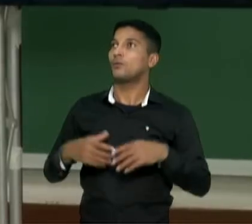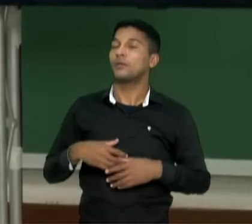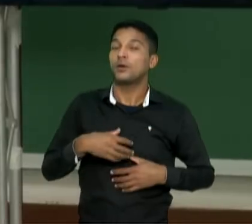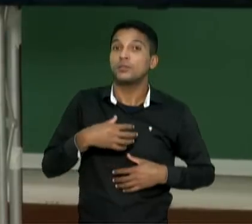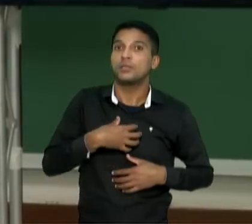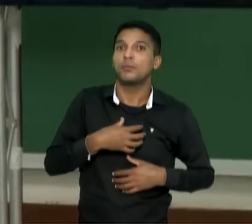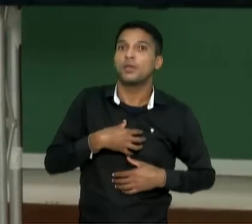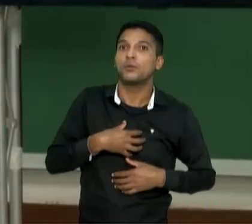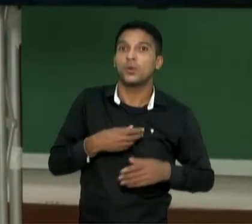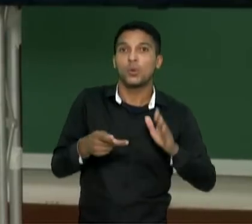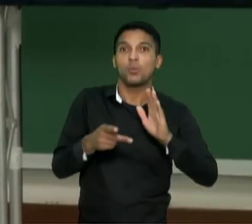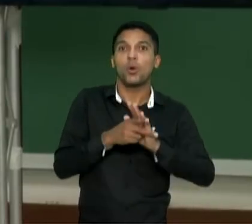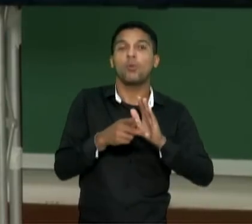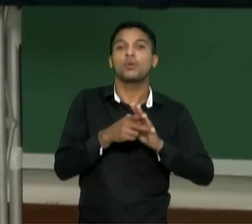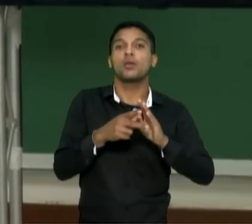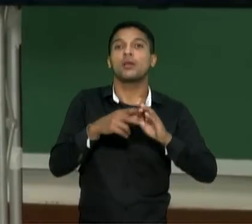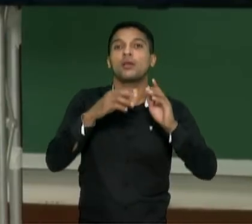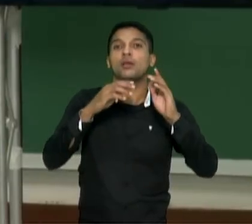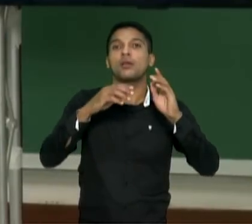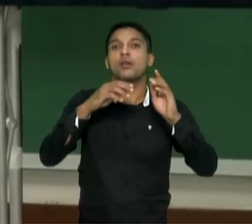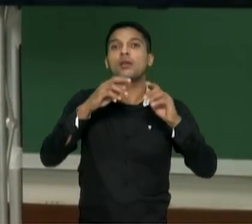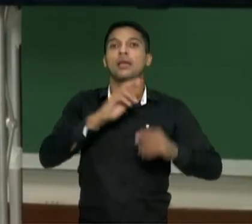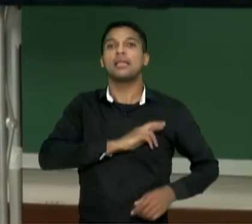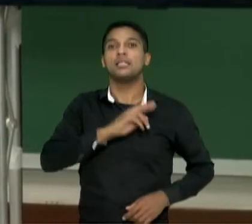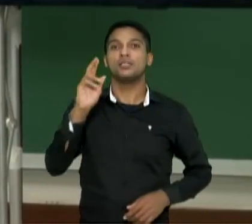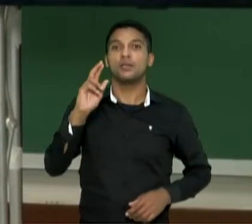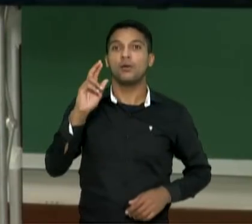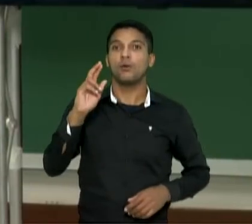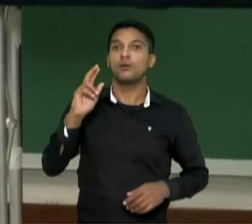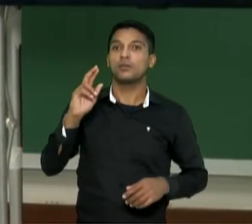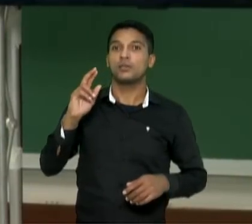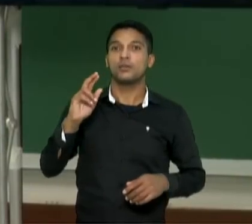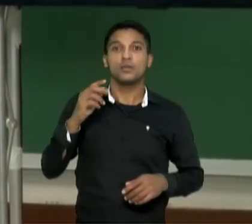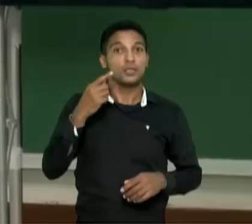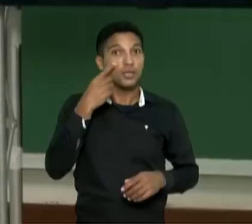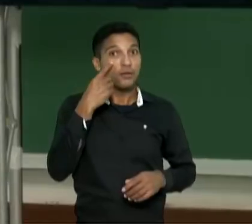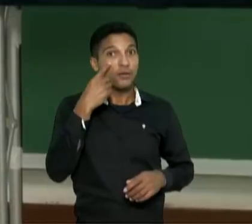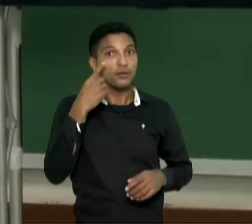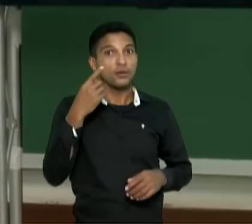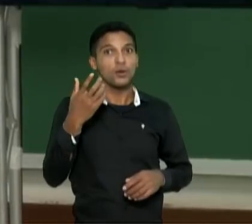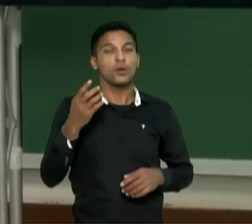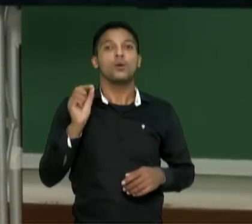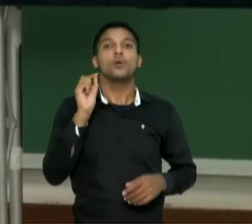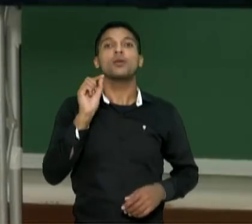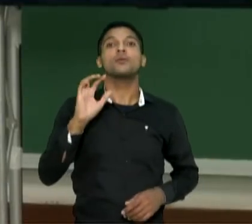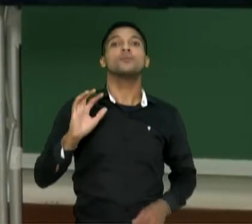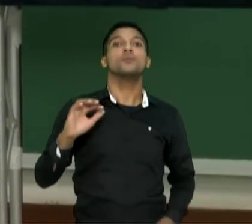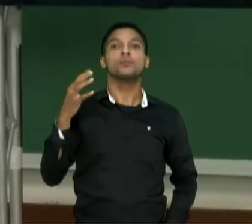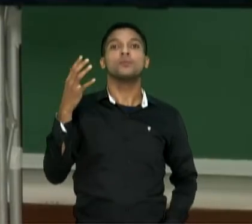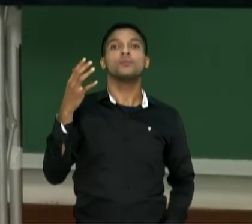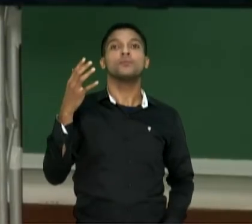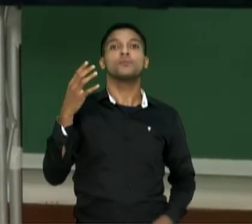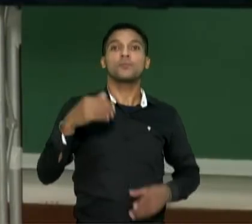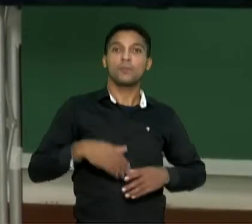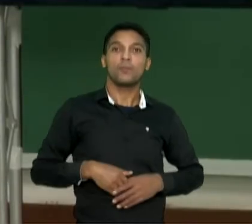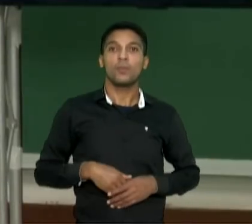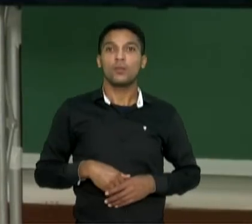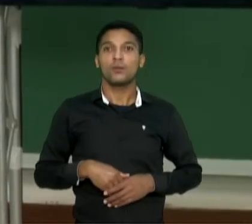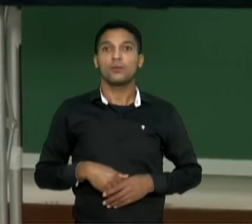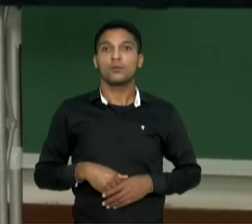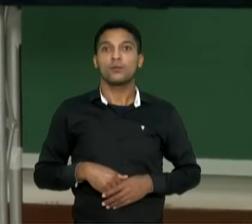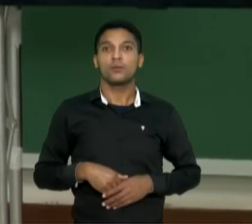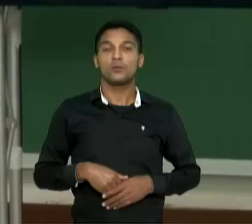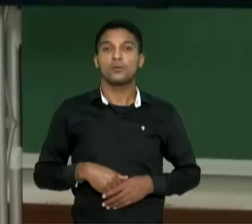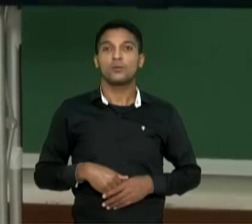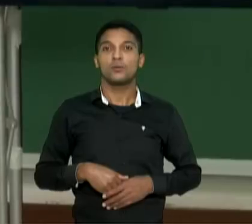sentimento religioso, trazer a espiritualidade. Então, isso tem bastante a ver com a Contra-Reforma Católica, tá? E